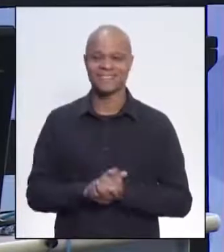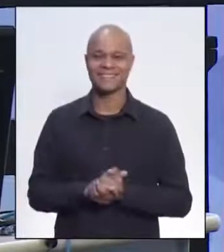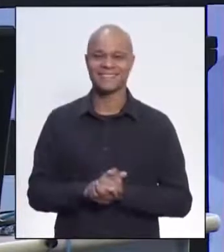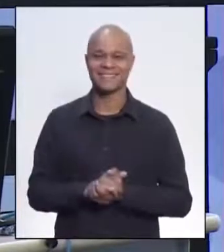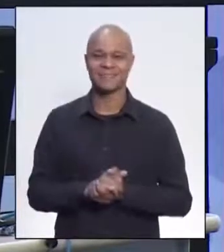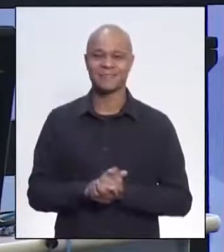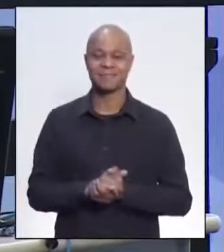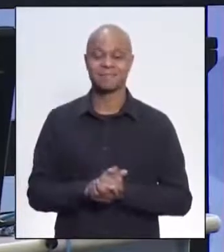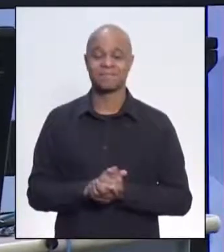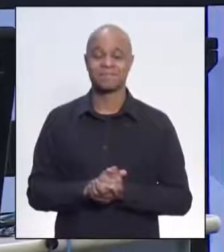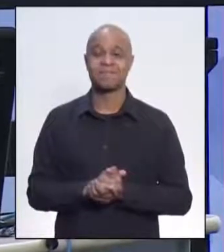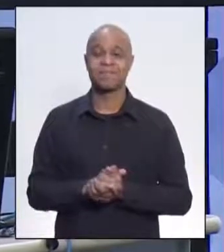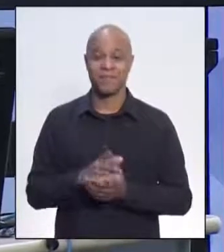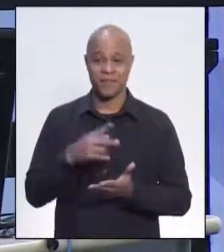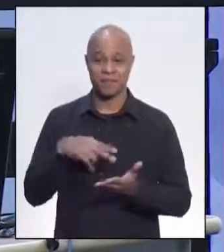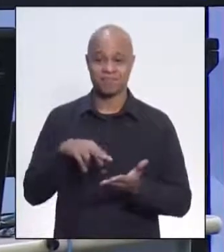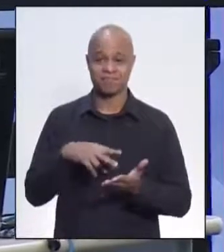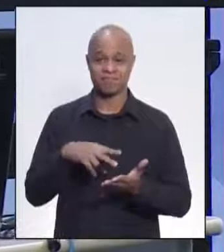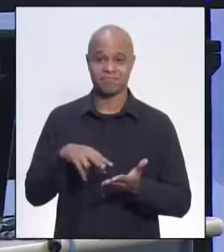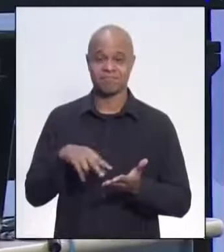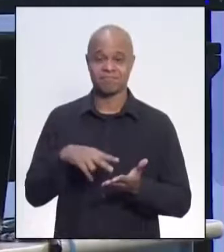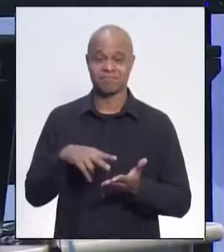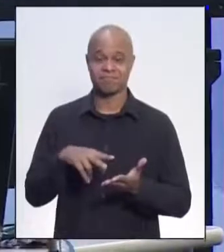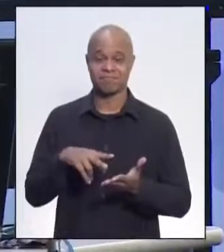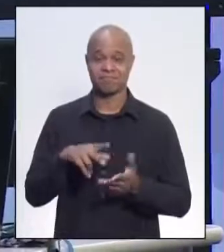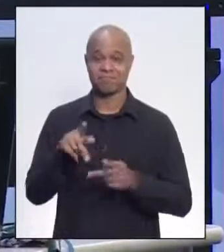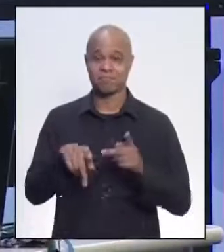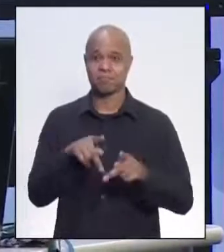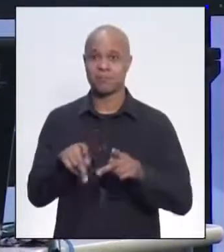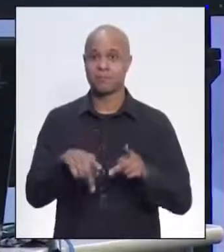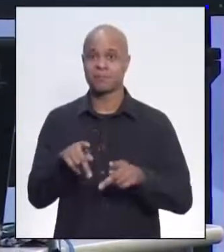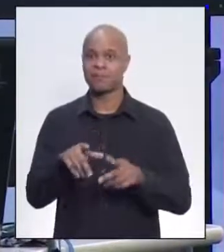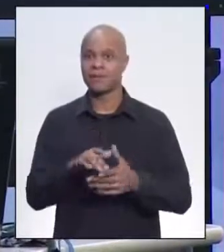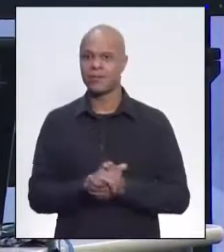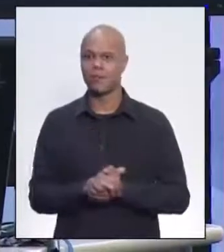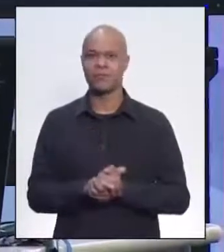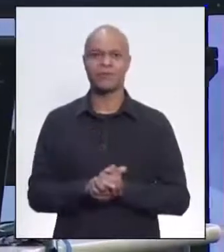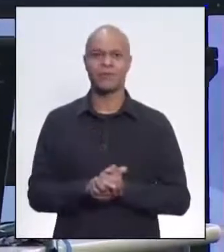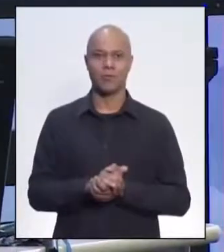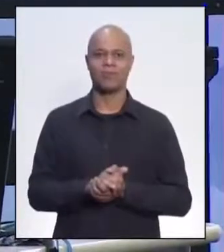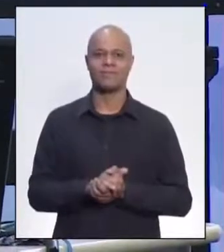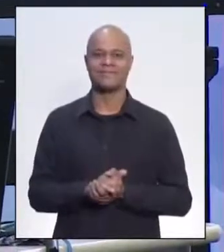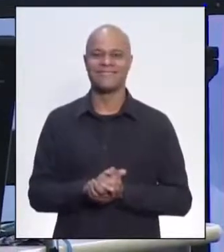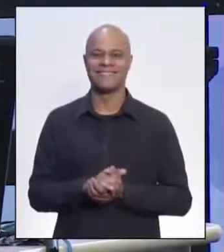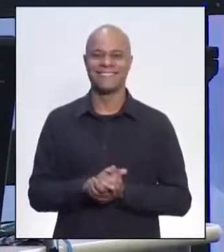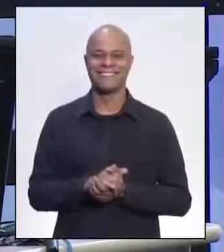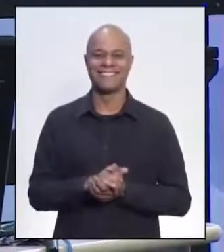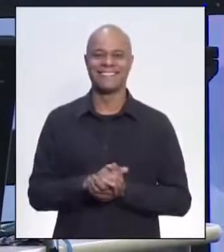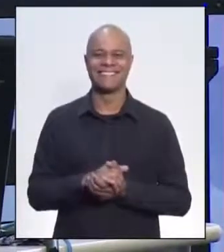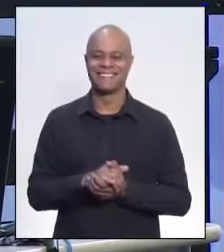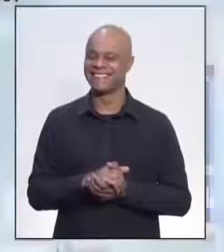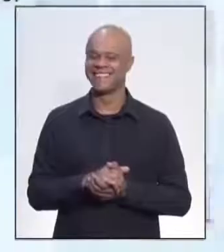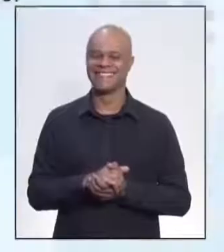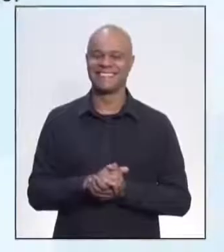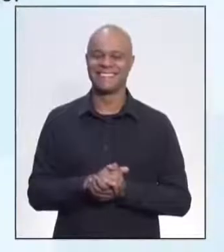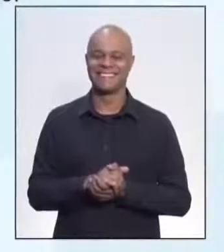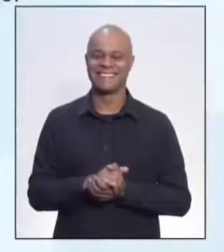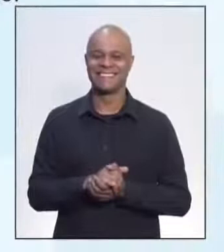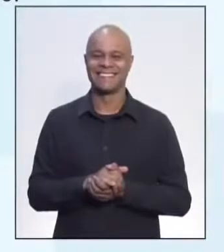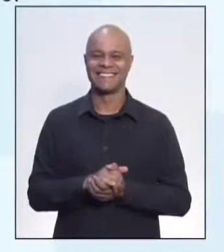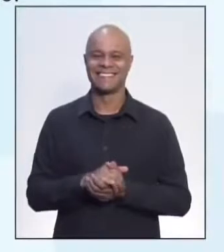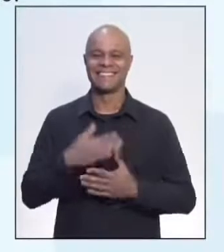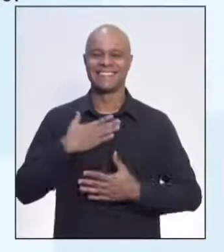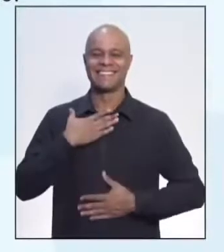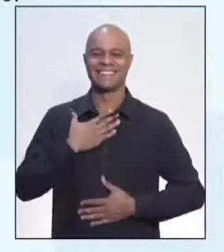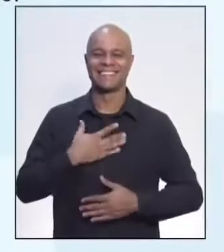manifestação cultural específica de um povo e de uma região que retrata suas raízes por meio de danças, músicas, trajes